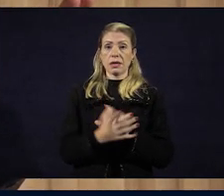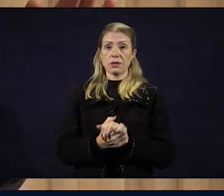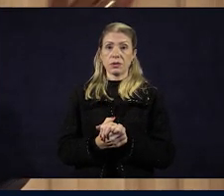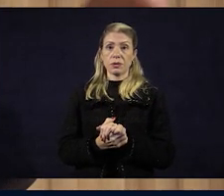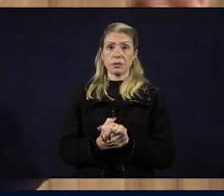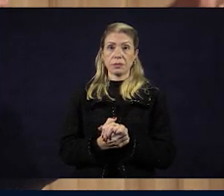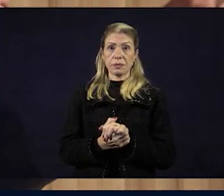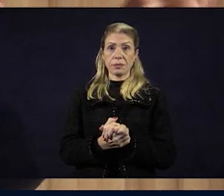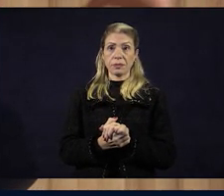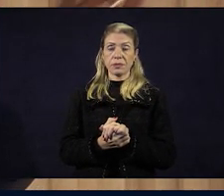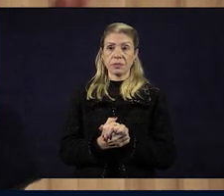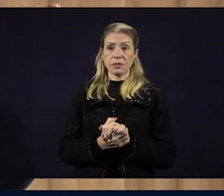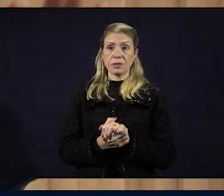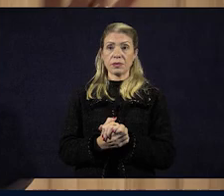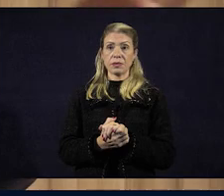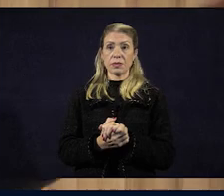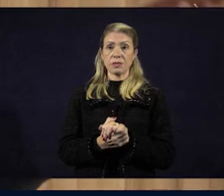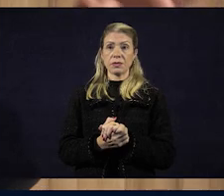que,